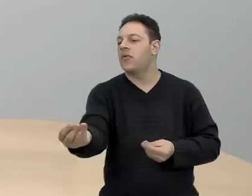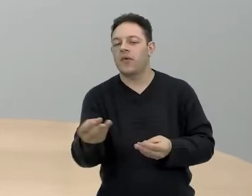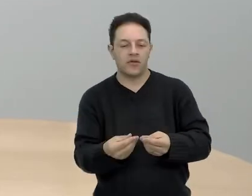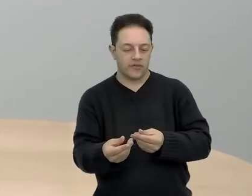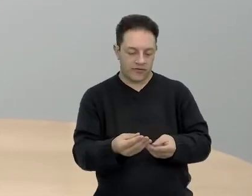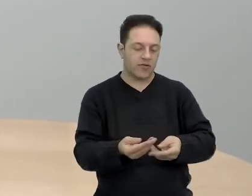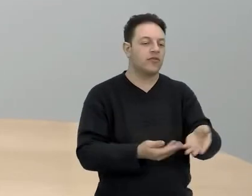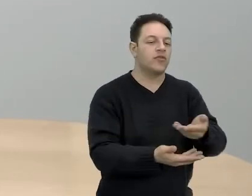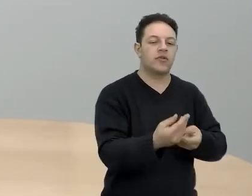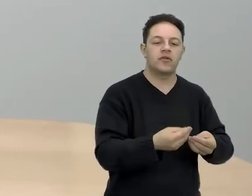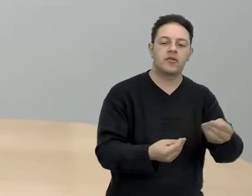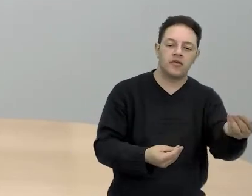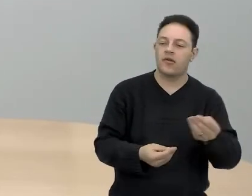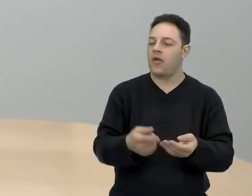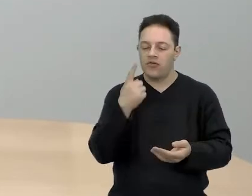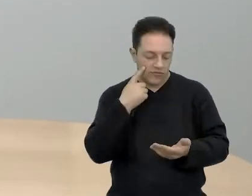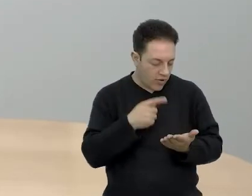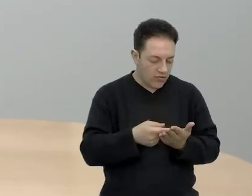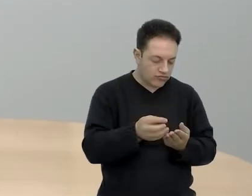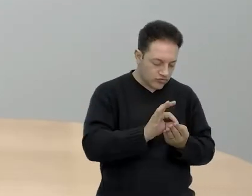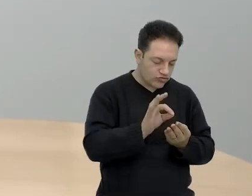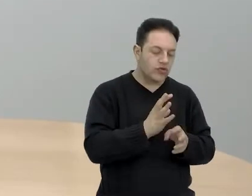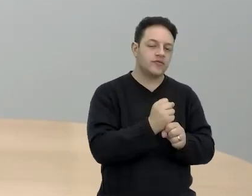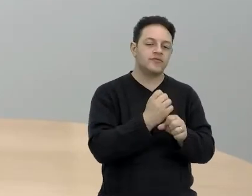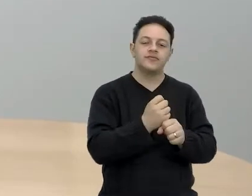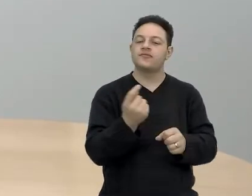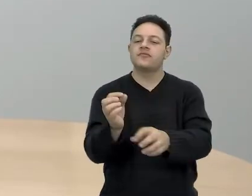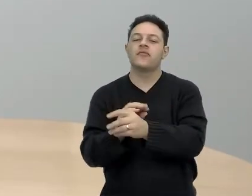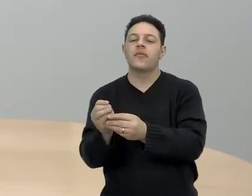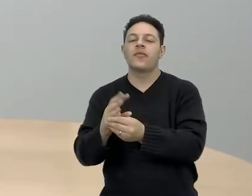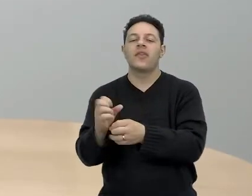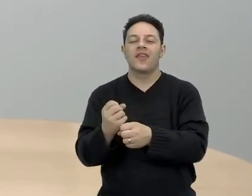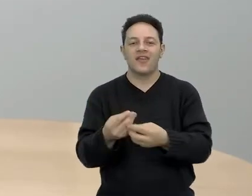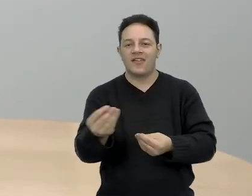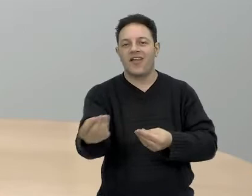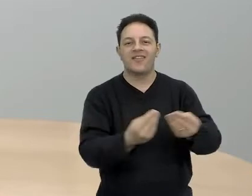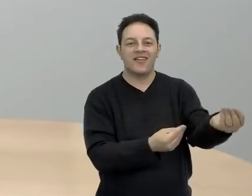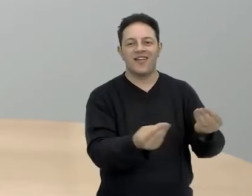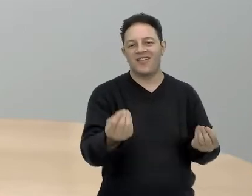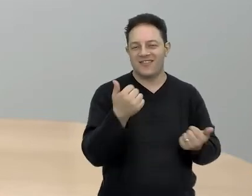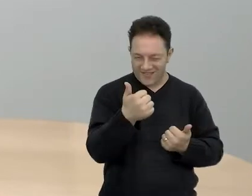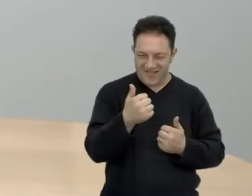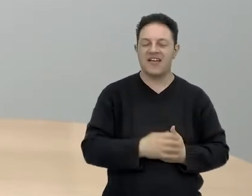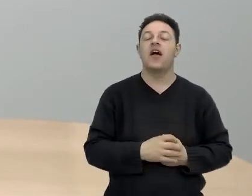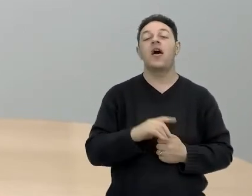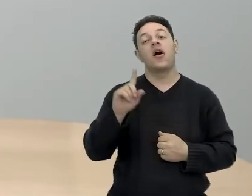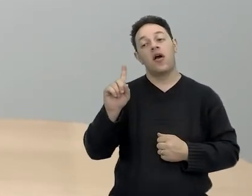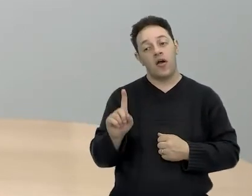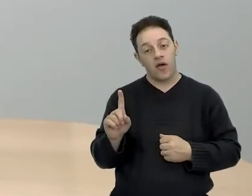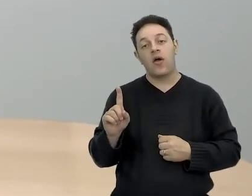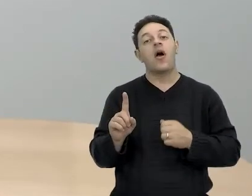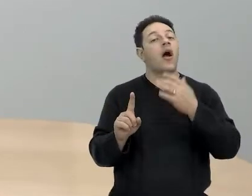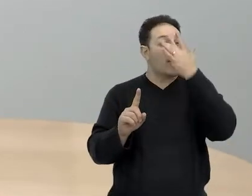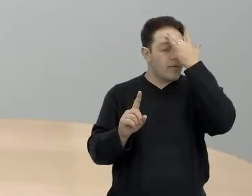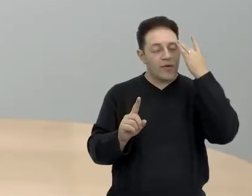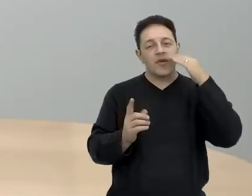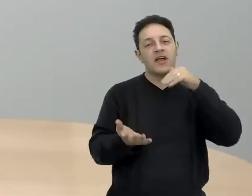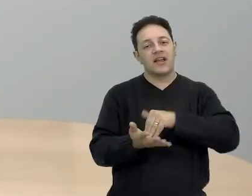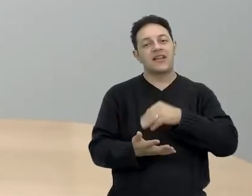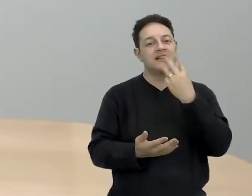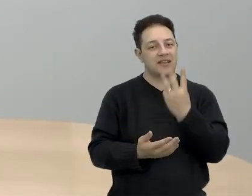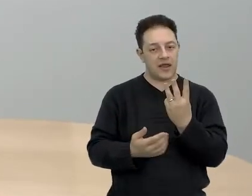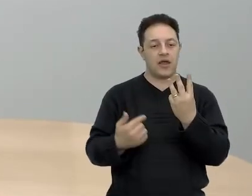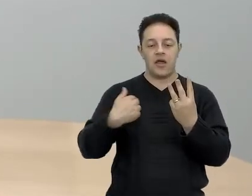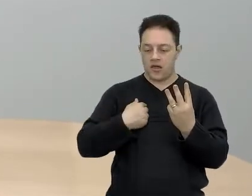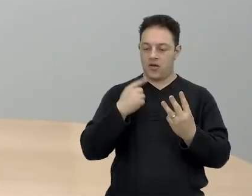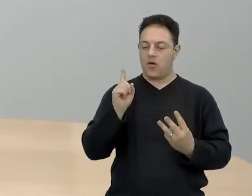essa movimentação financeira aí, de saber quanto que um vai dar e o outro também. Então, no mínimo 3 pessoas, eu era o banco e